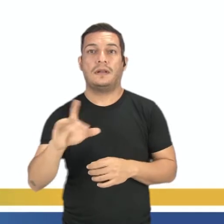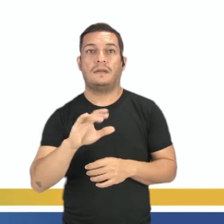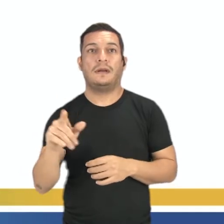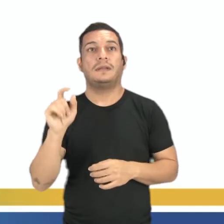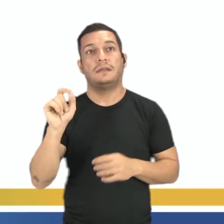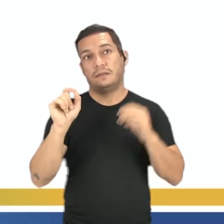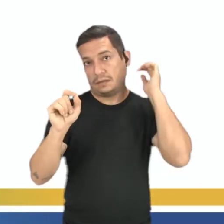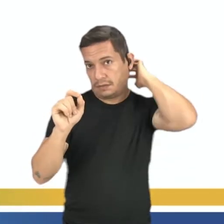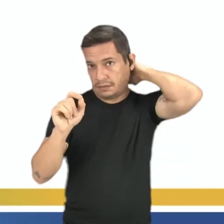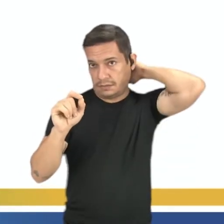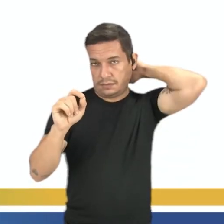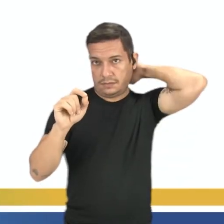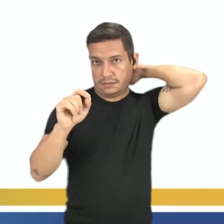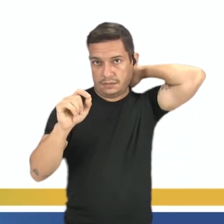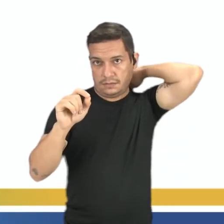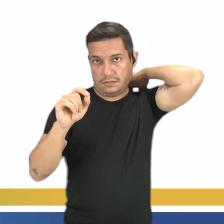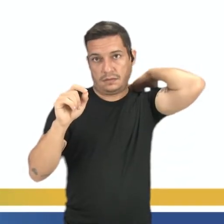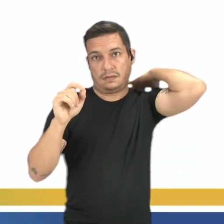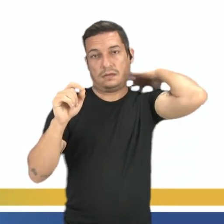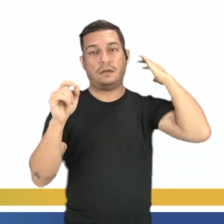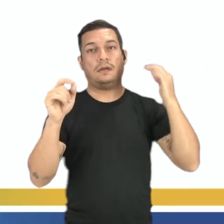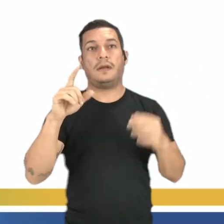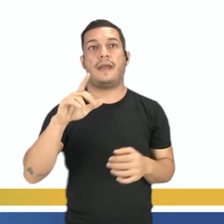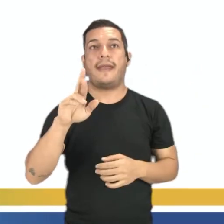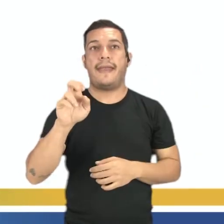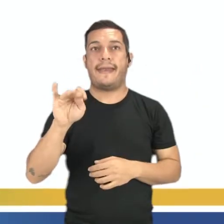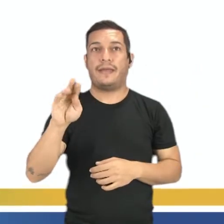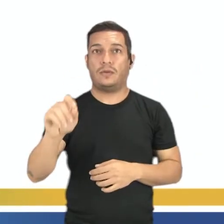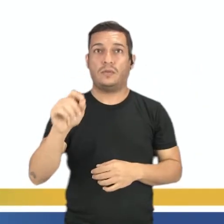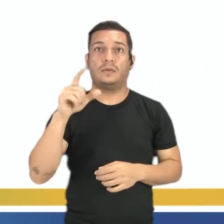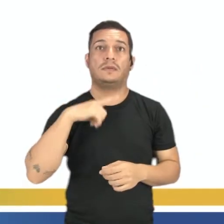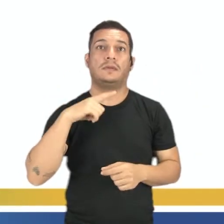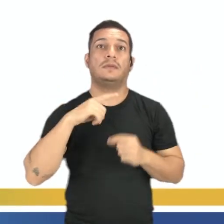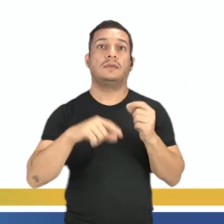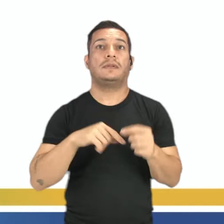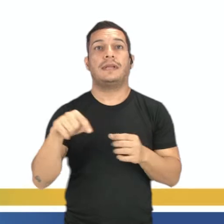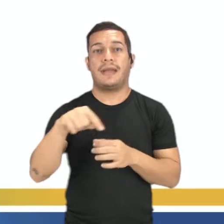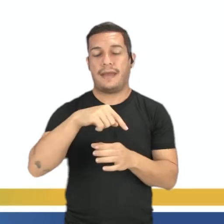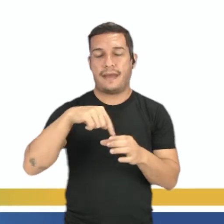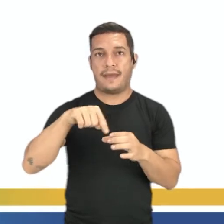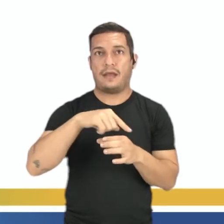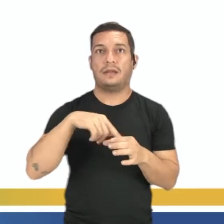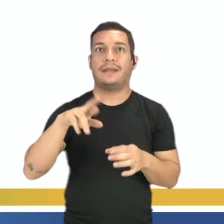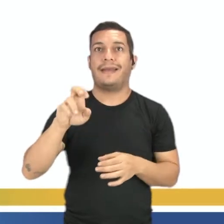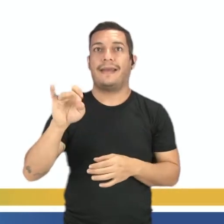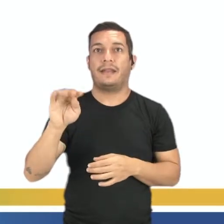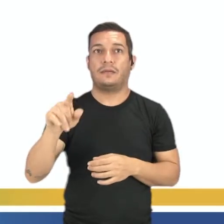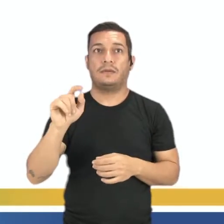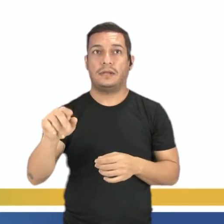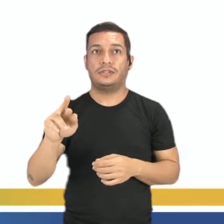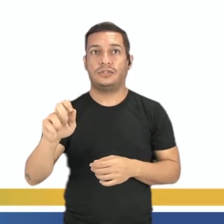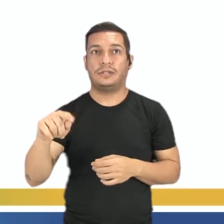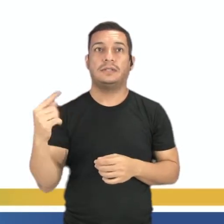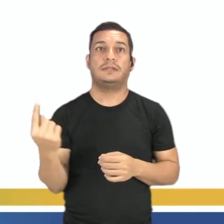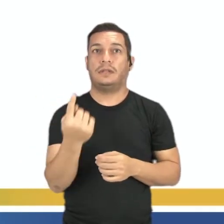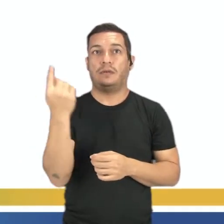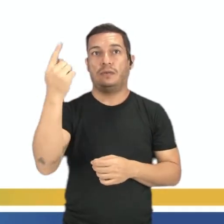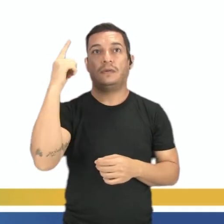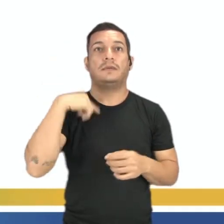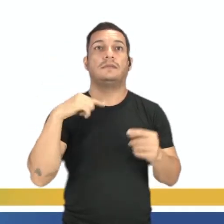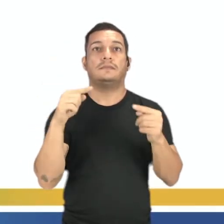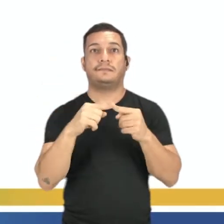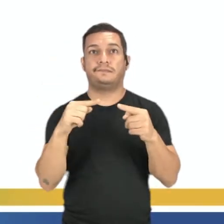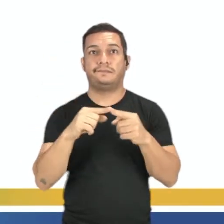em cilindro reto. Nos cilindros circulares retos, a geratriz, a altura,